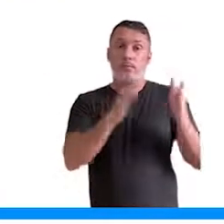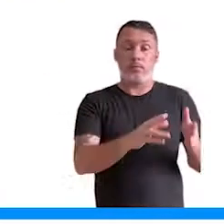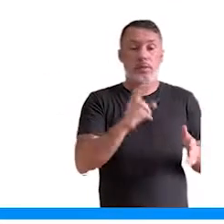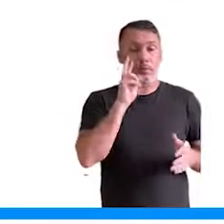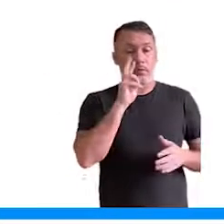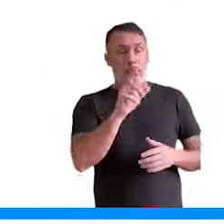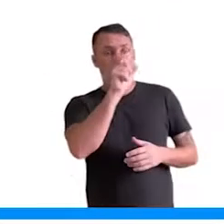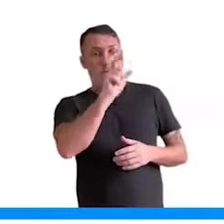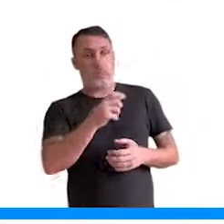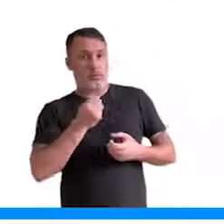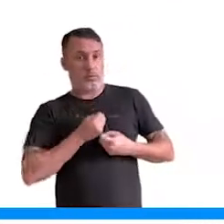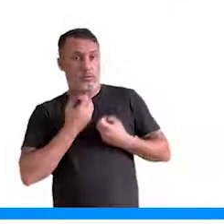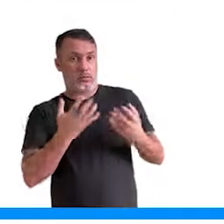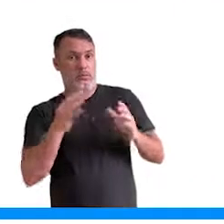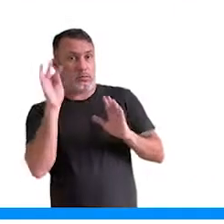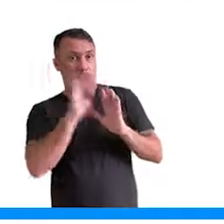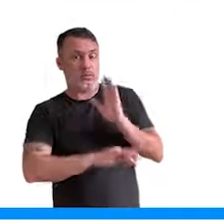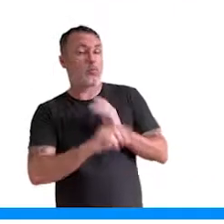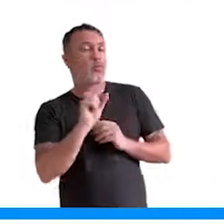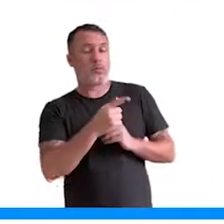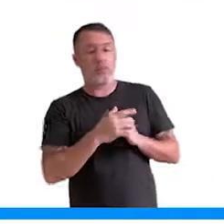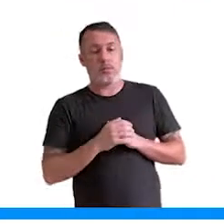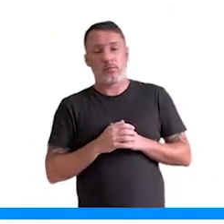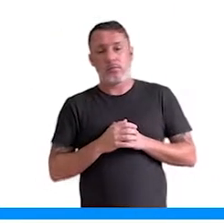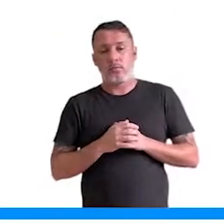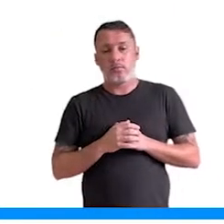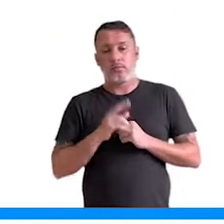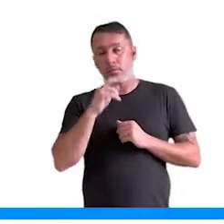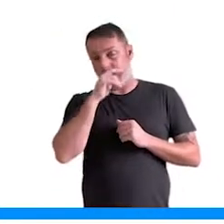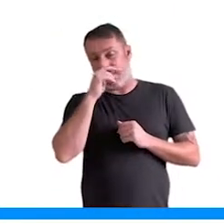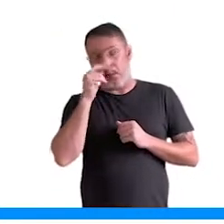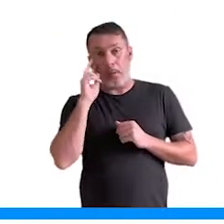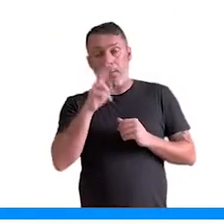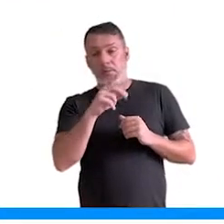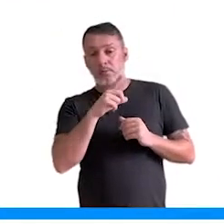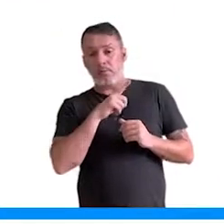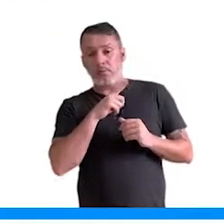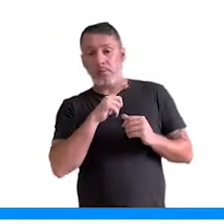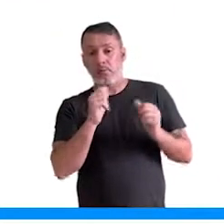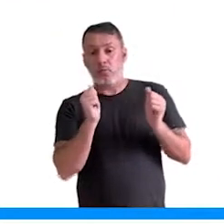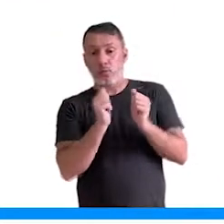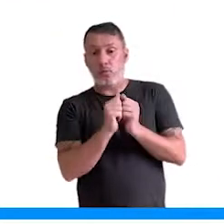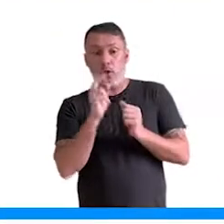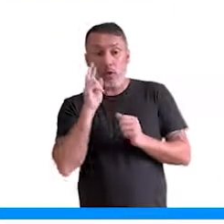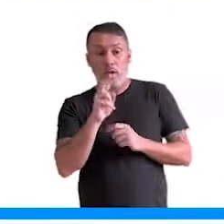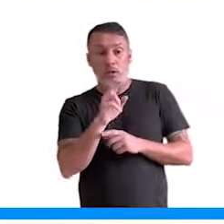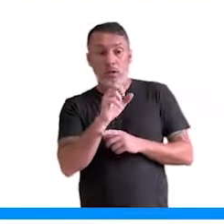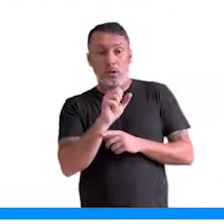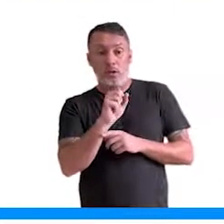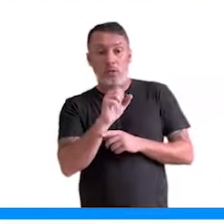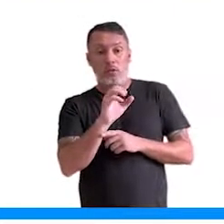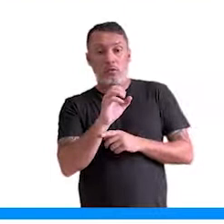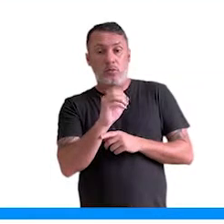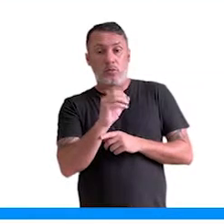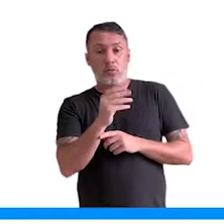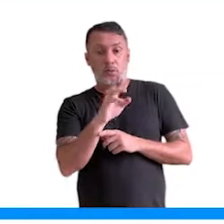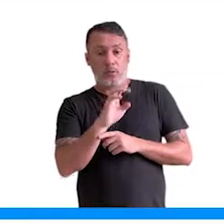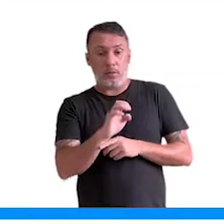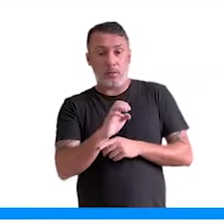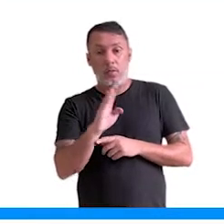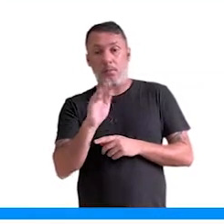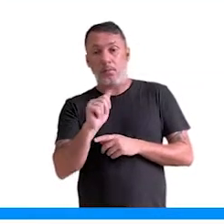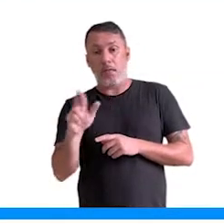nos ater às conjunções que estão aí, né? Junto, sobre e barro. Bem, vamos